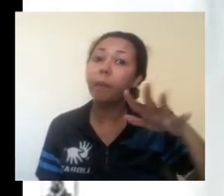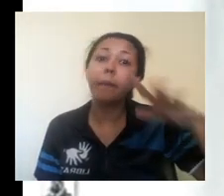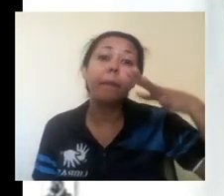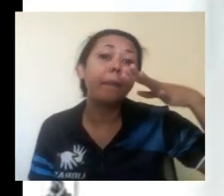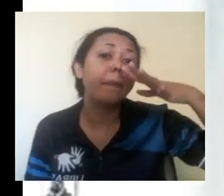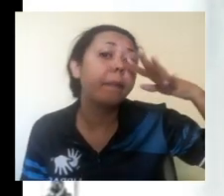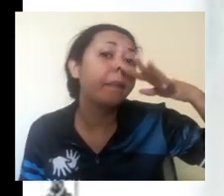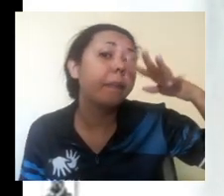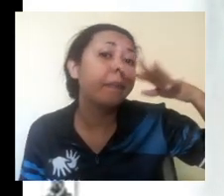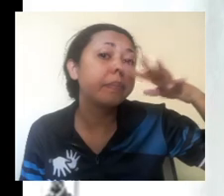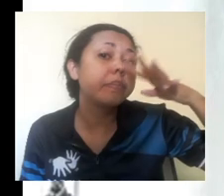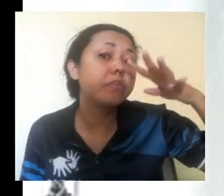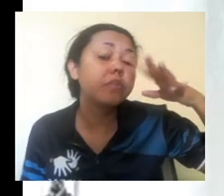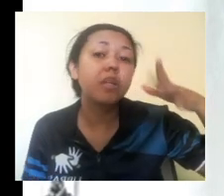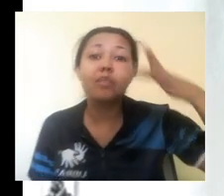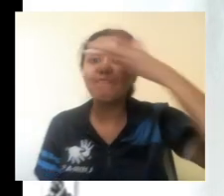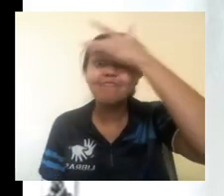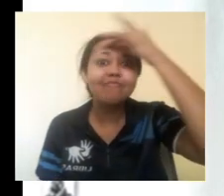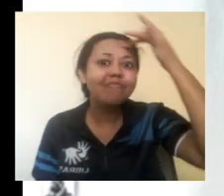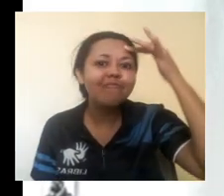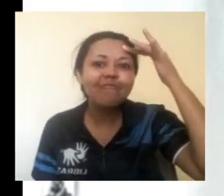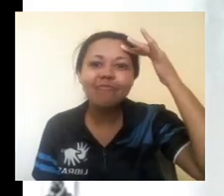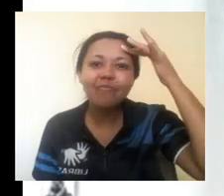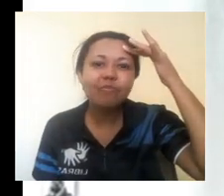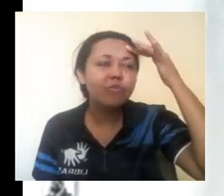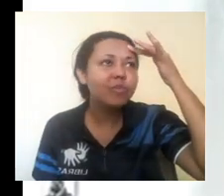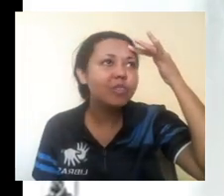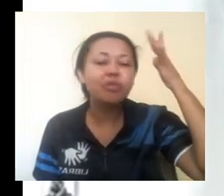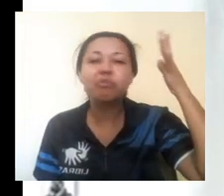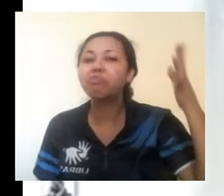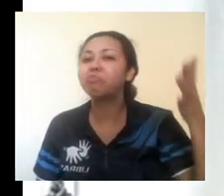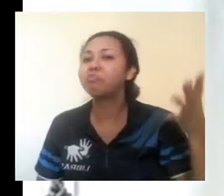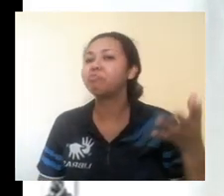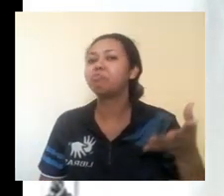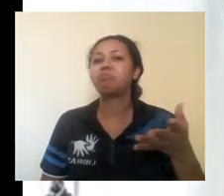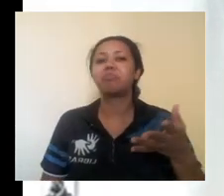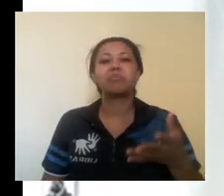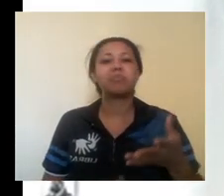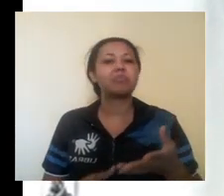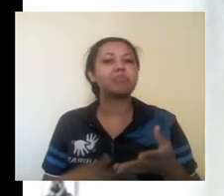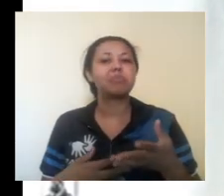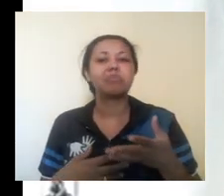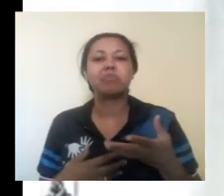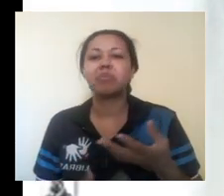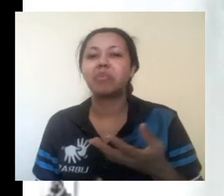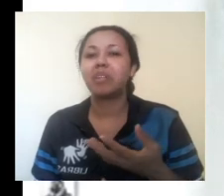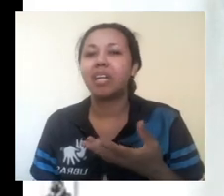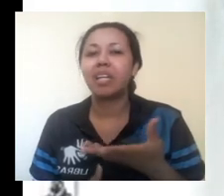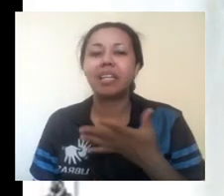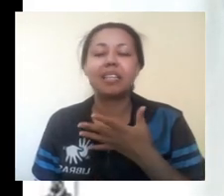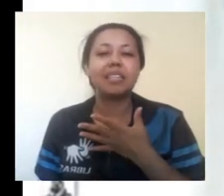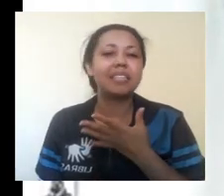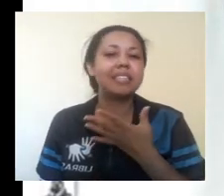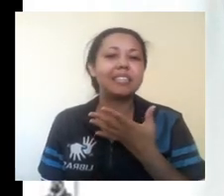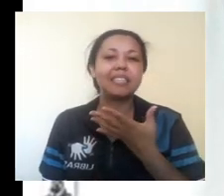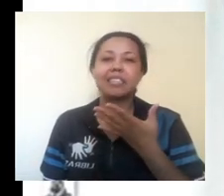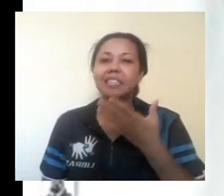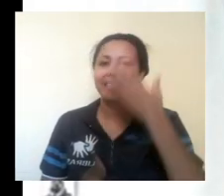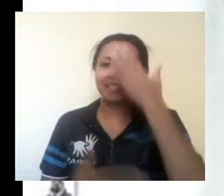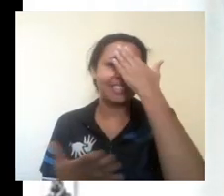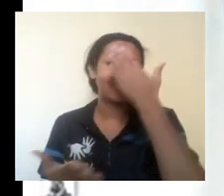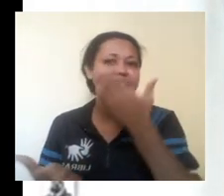mulher improvável, né? Mas que foi útil para o reino de Deus e foi lembrada como uma heroína da fé.